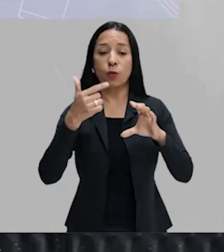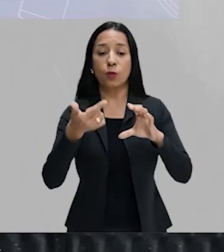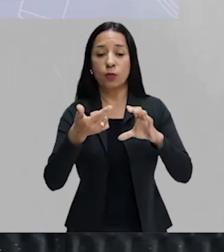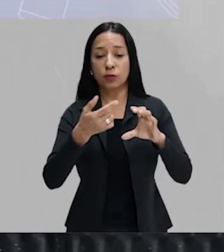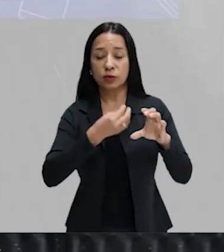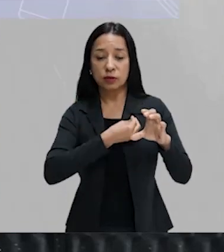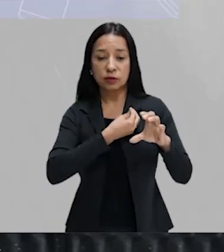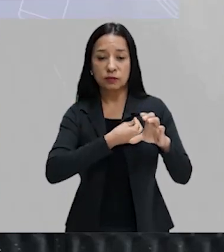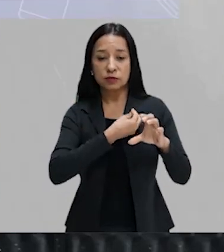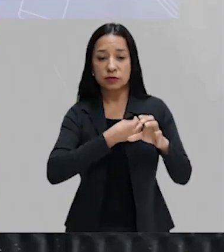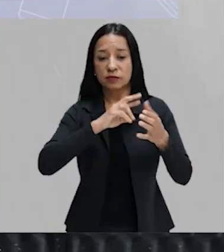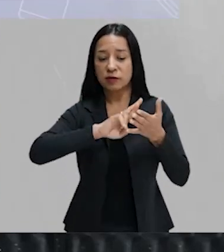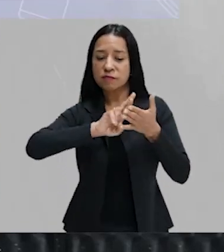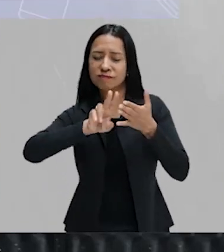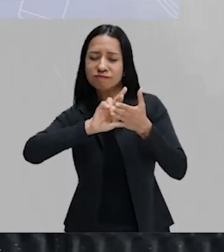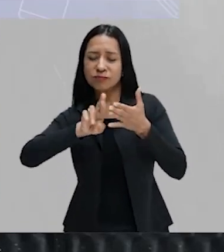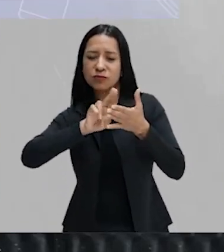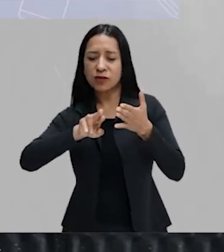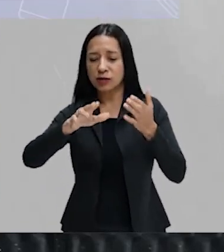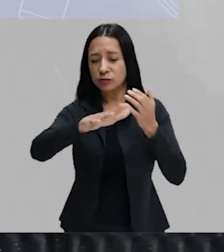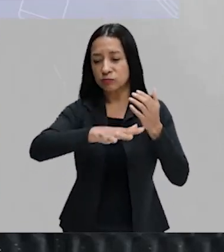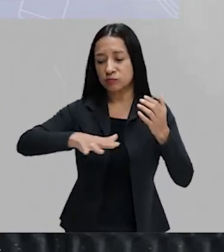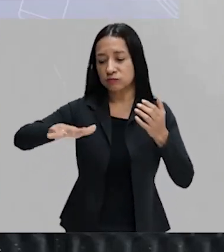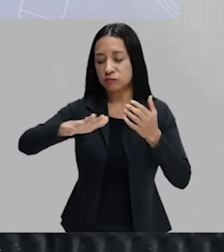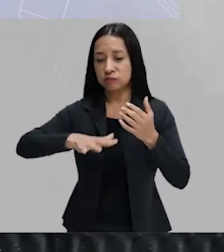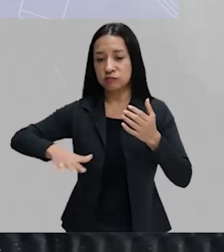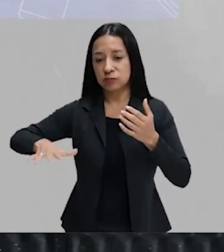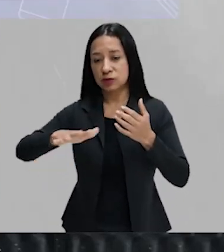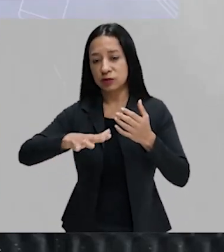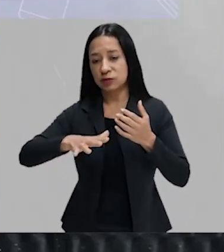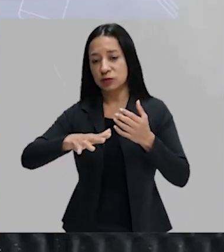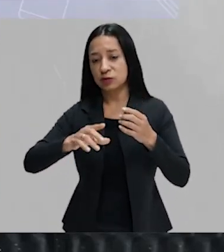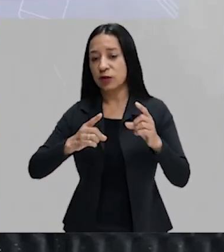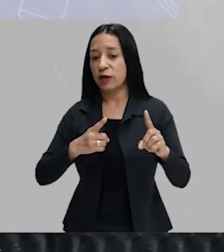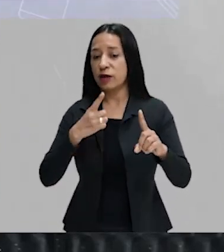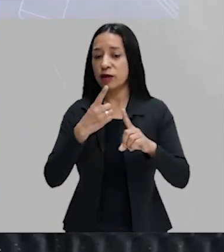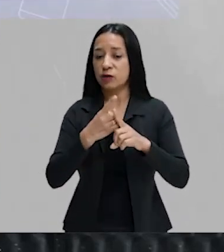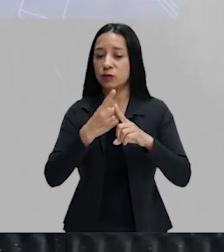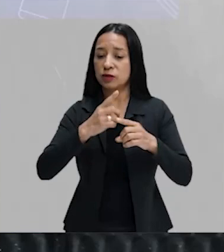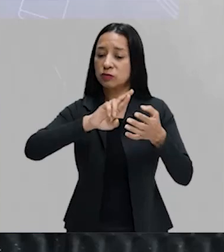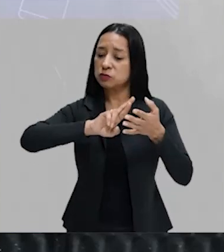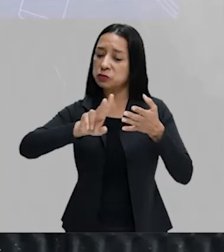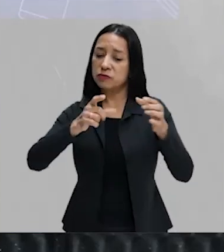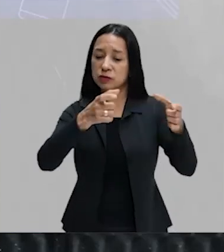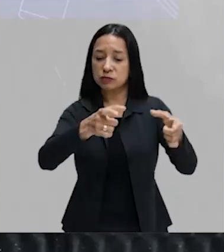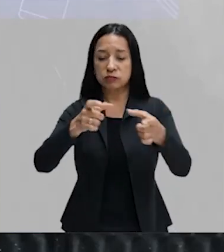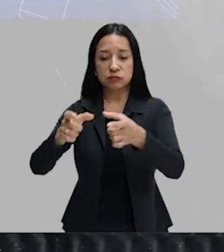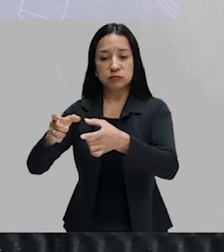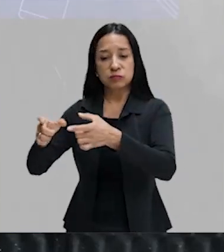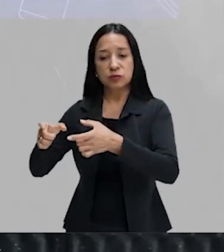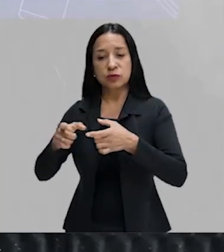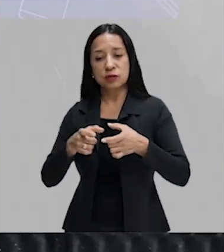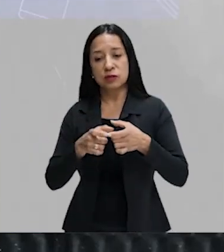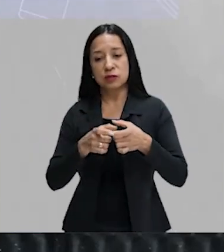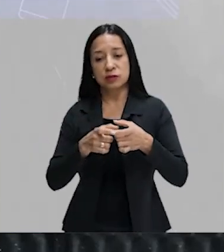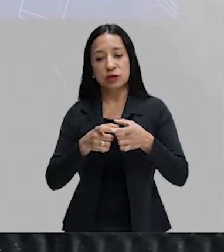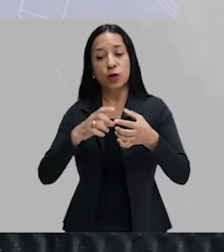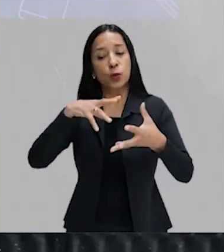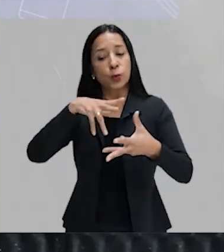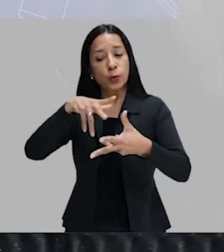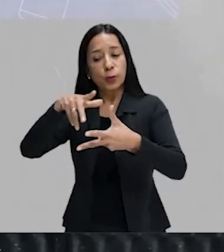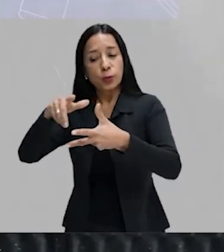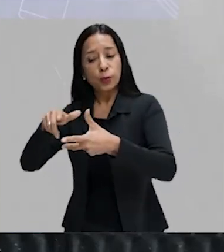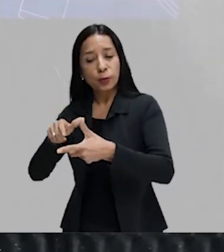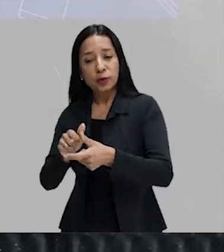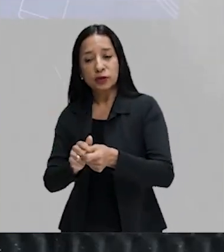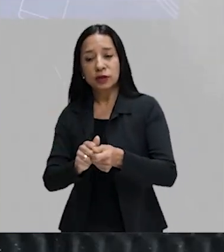de cosmopolita, quer dizer que é um indivíduo que é encontrado em diversas partes. Toda parte do planeta você vai